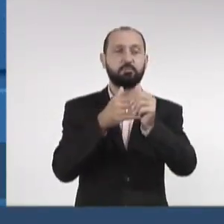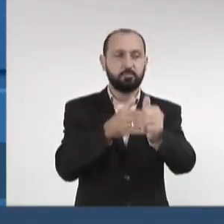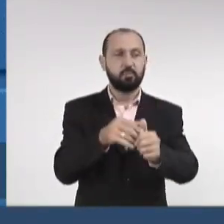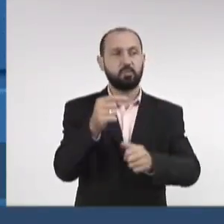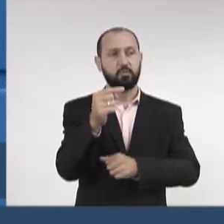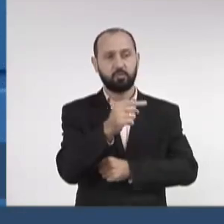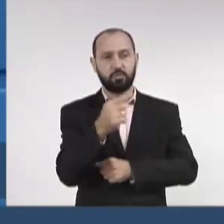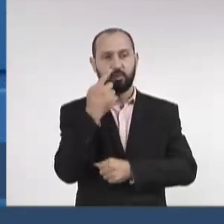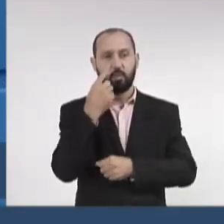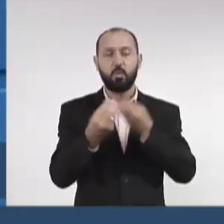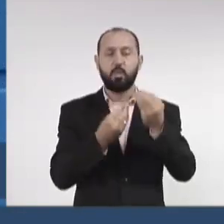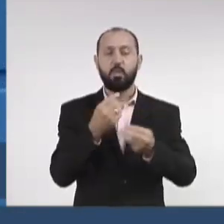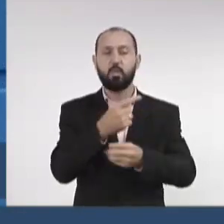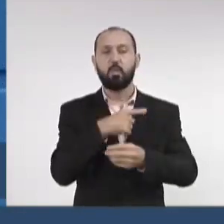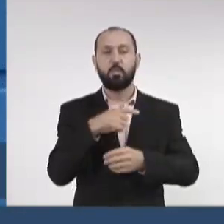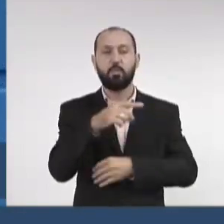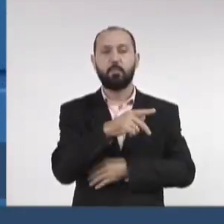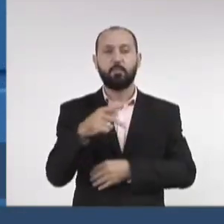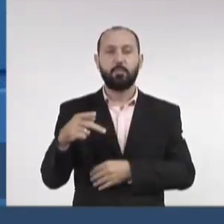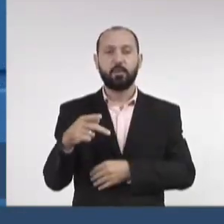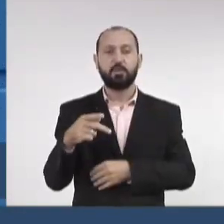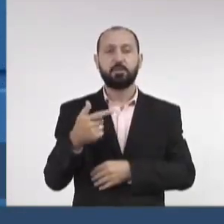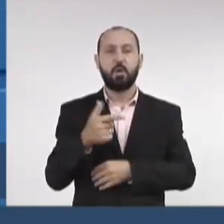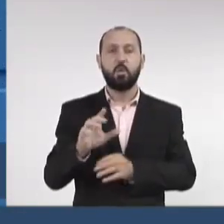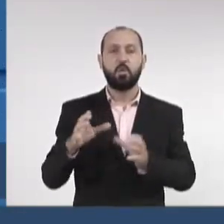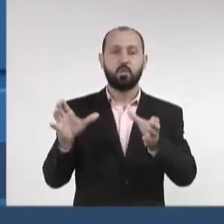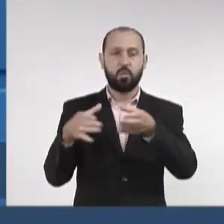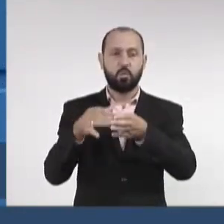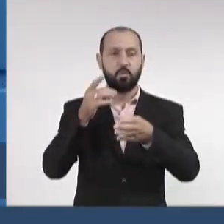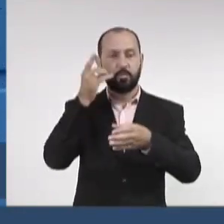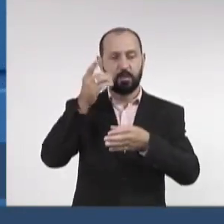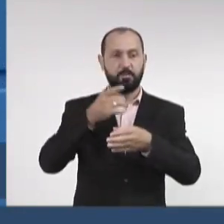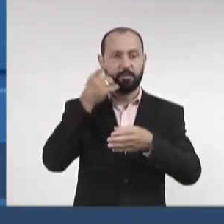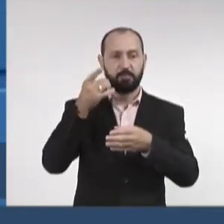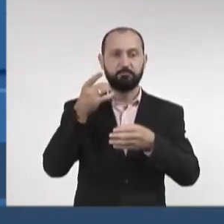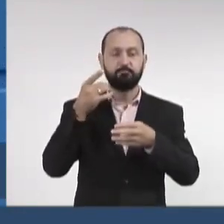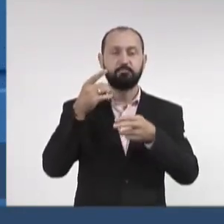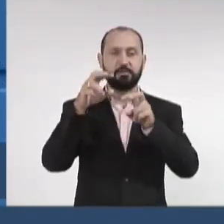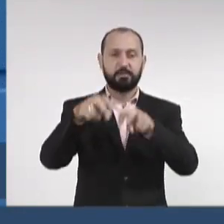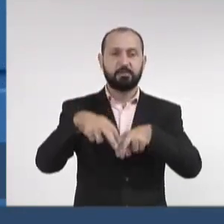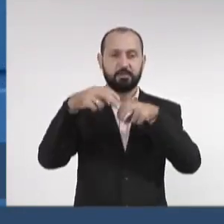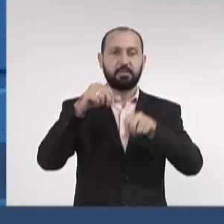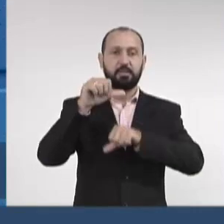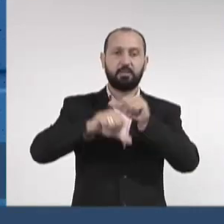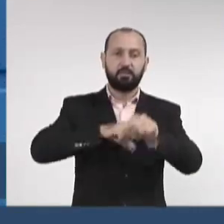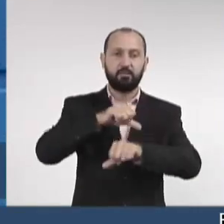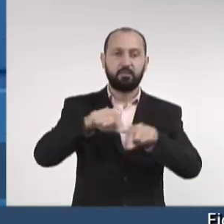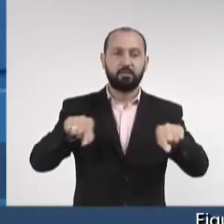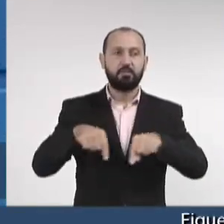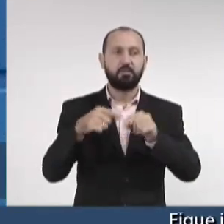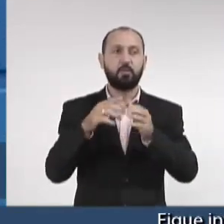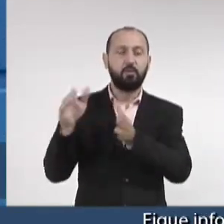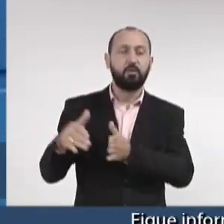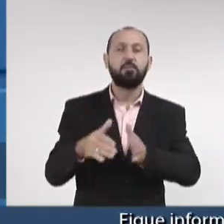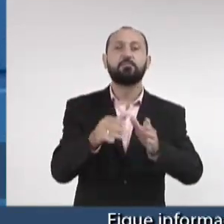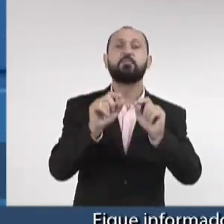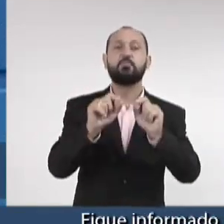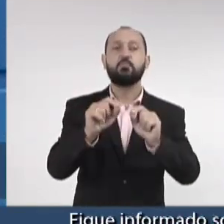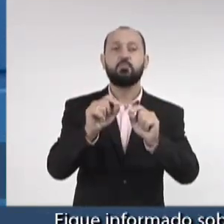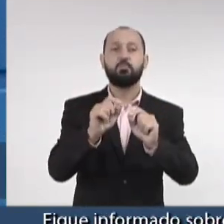o que precisa se fazer? É sentar numa mesa com os atores,